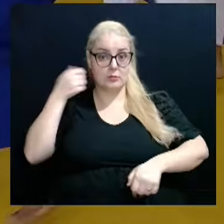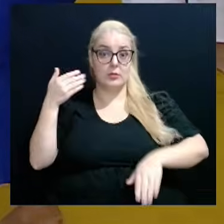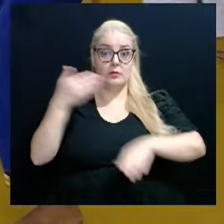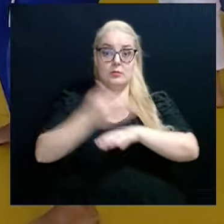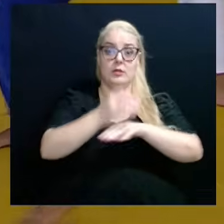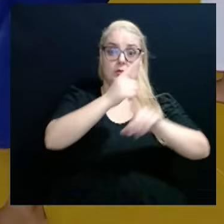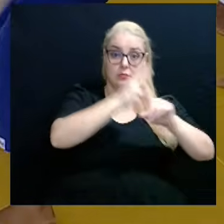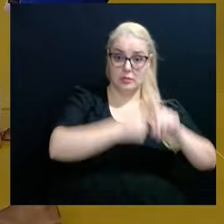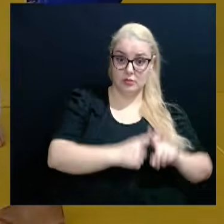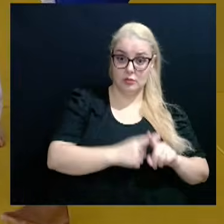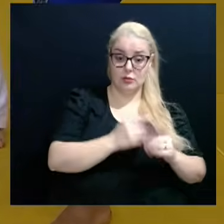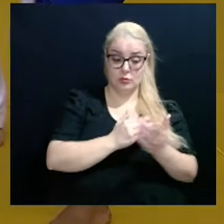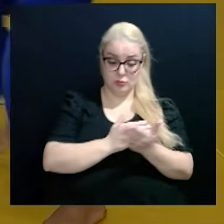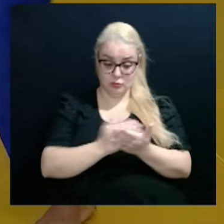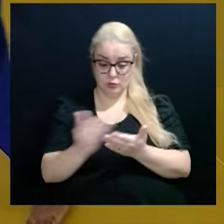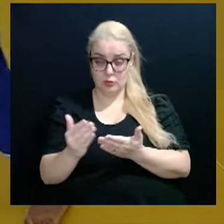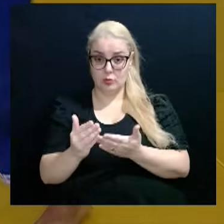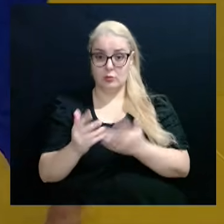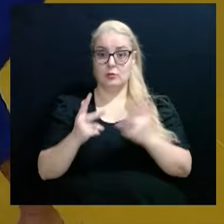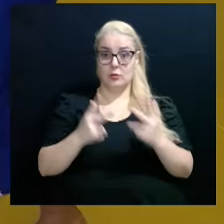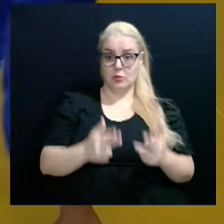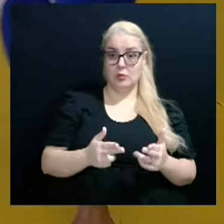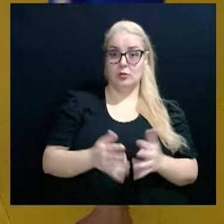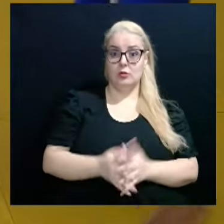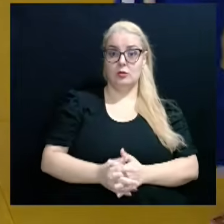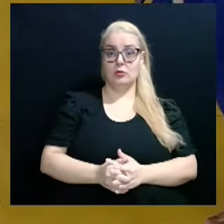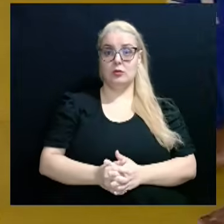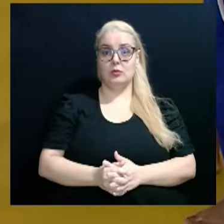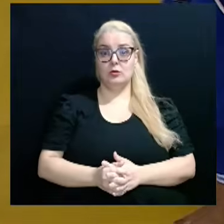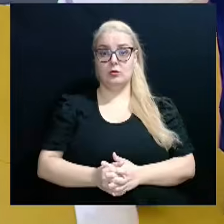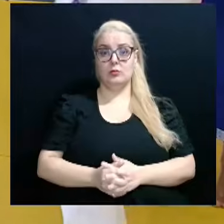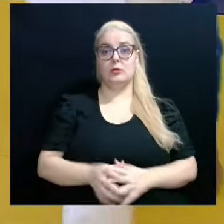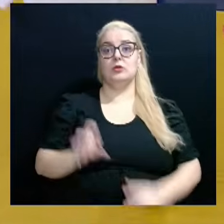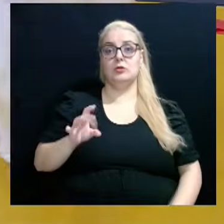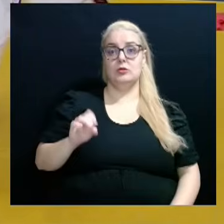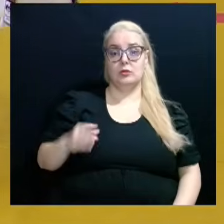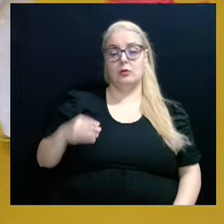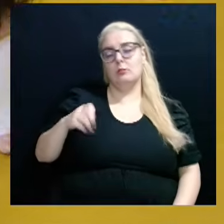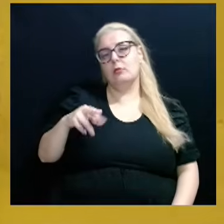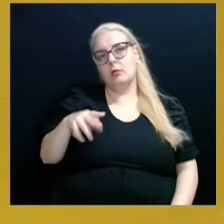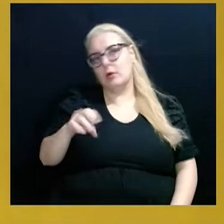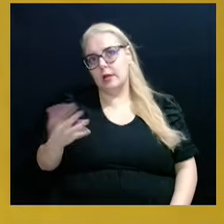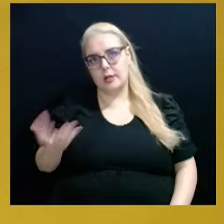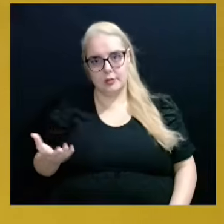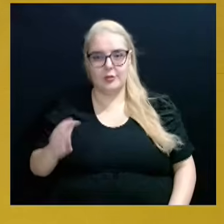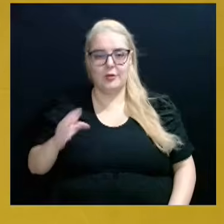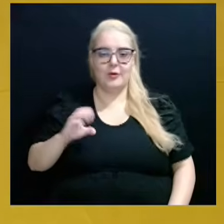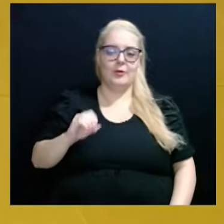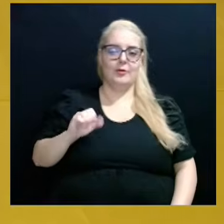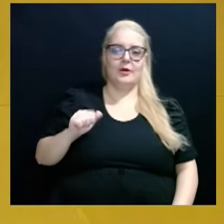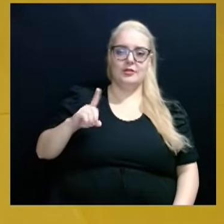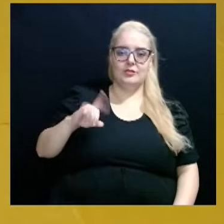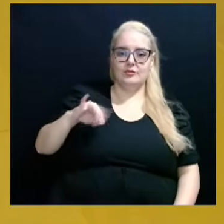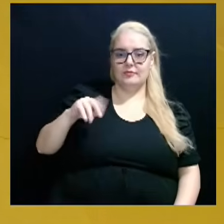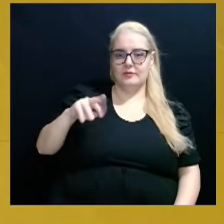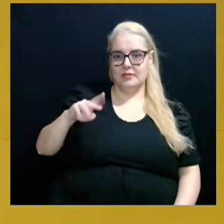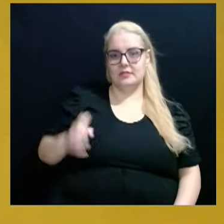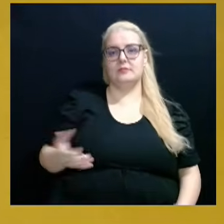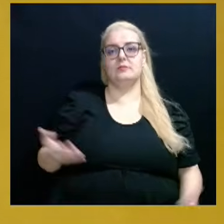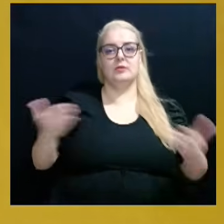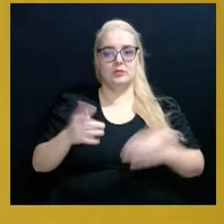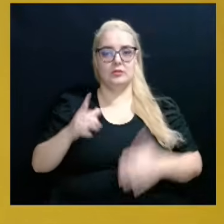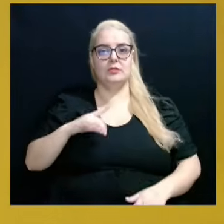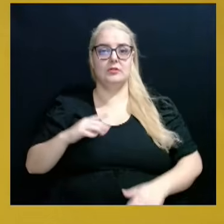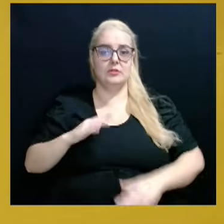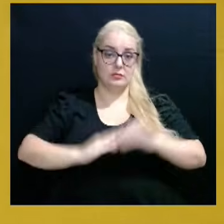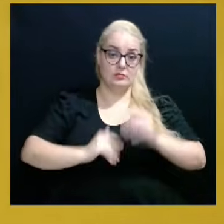início como apenas meros coadjuvantes, mas hoje nós temos aí atletas que se consagram